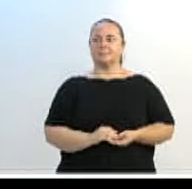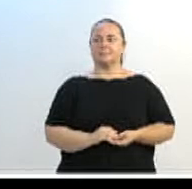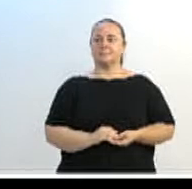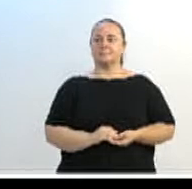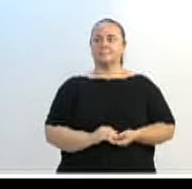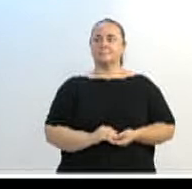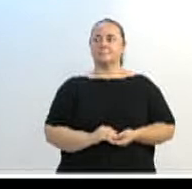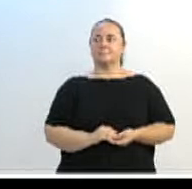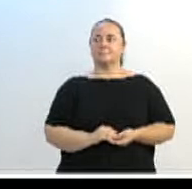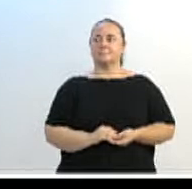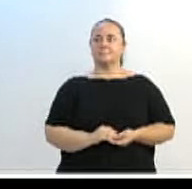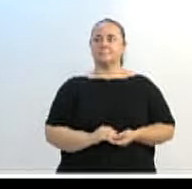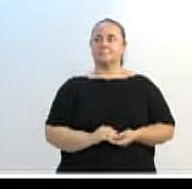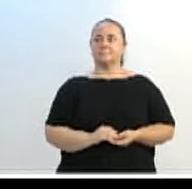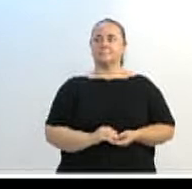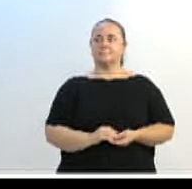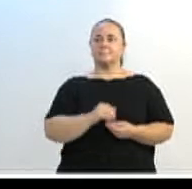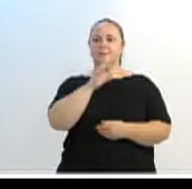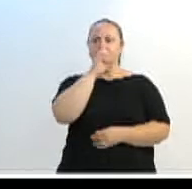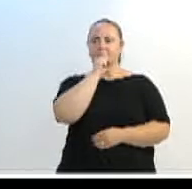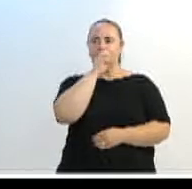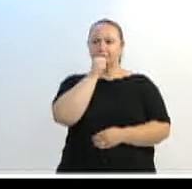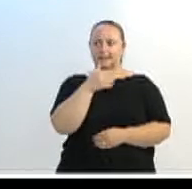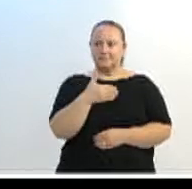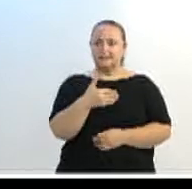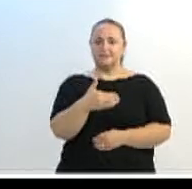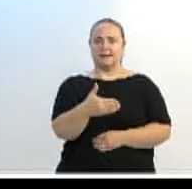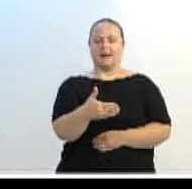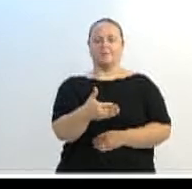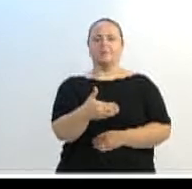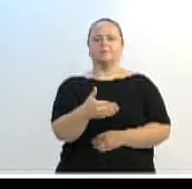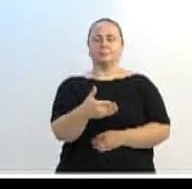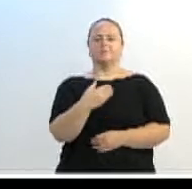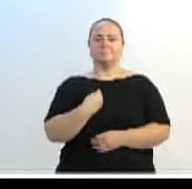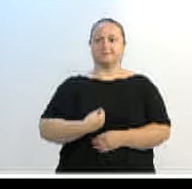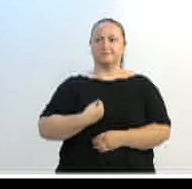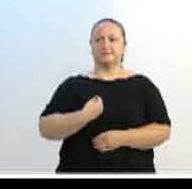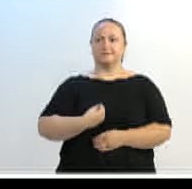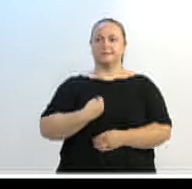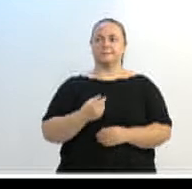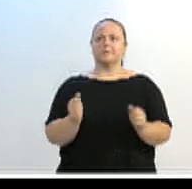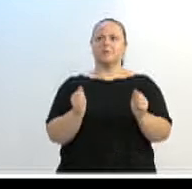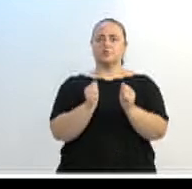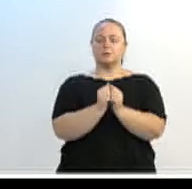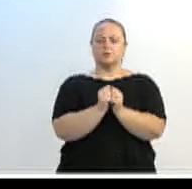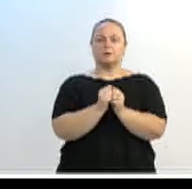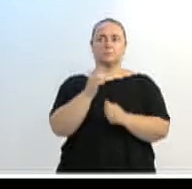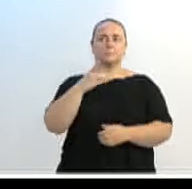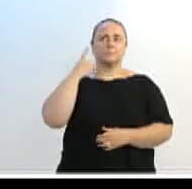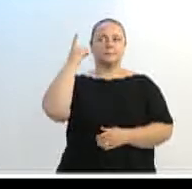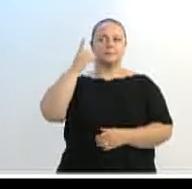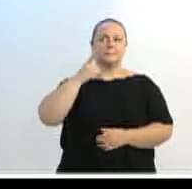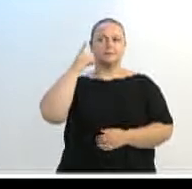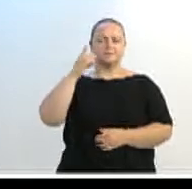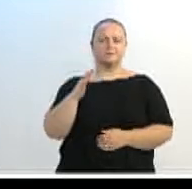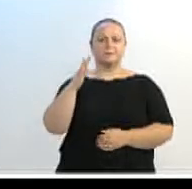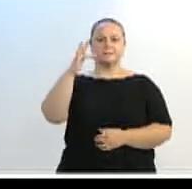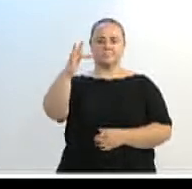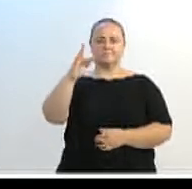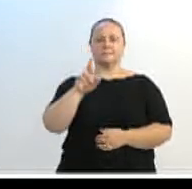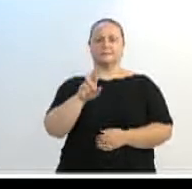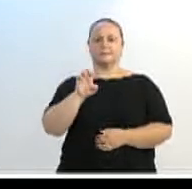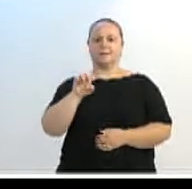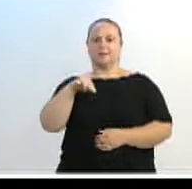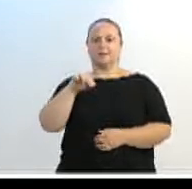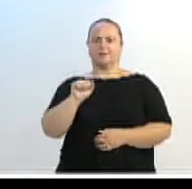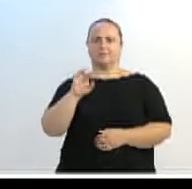E nesse sábado, agora, último, eu estive presente com a deputada federal Renata Abreu. A